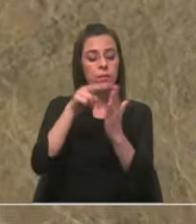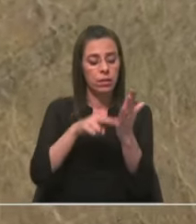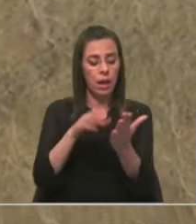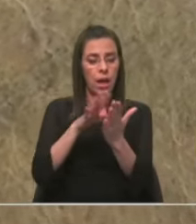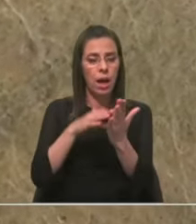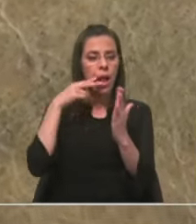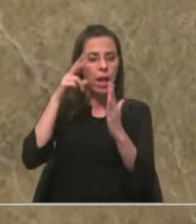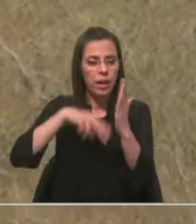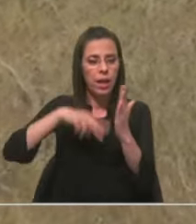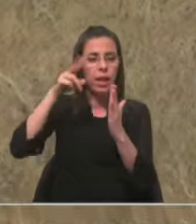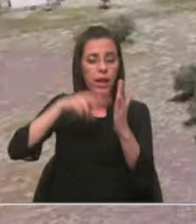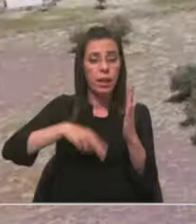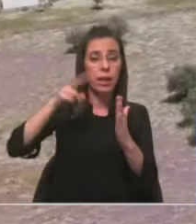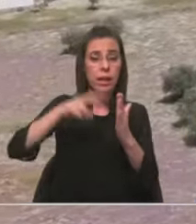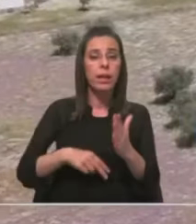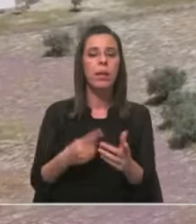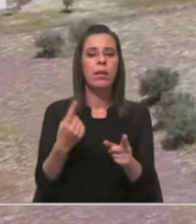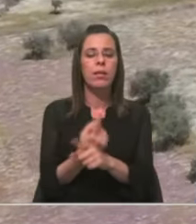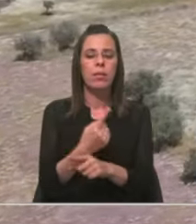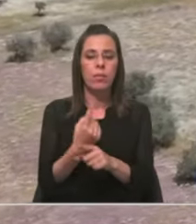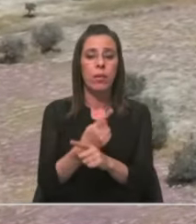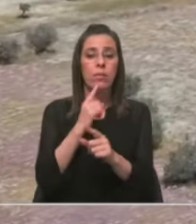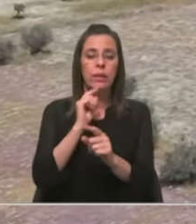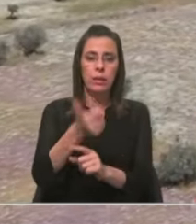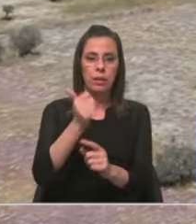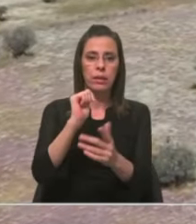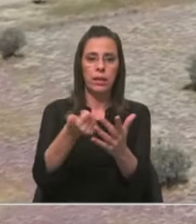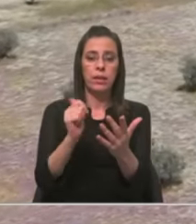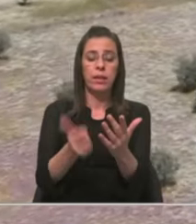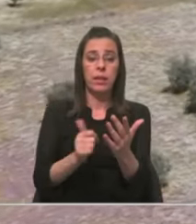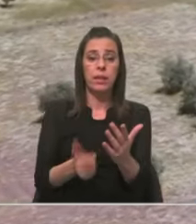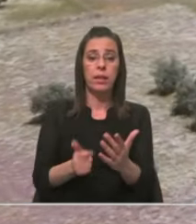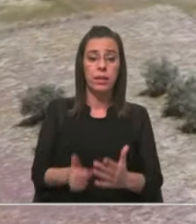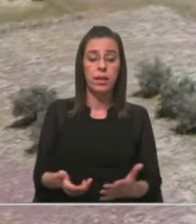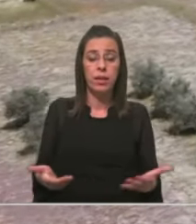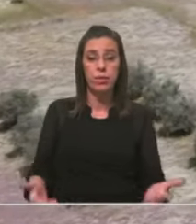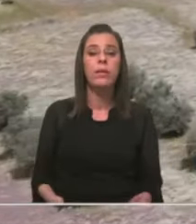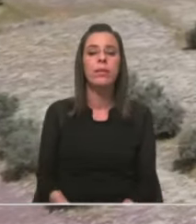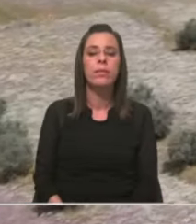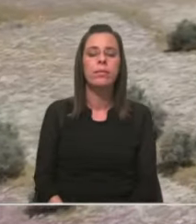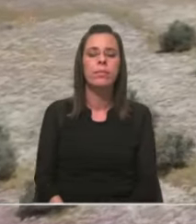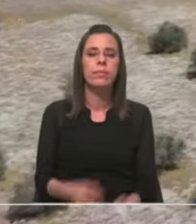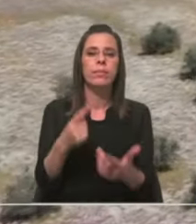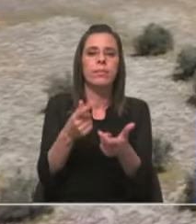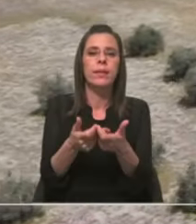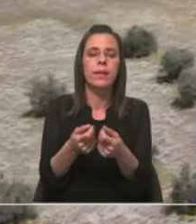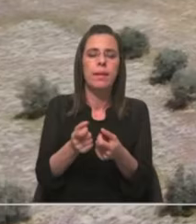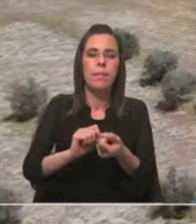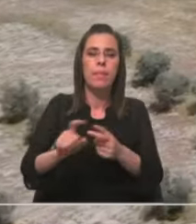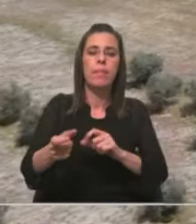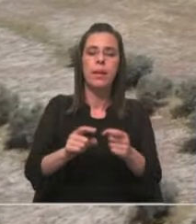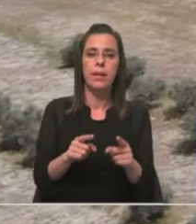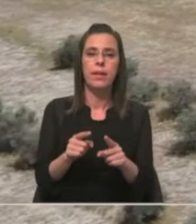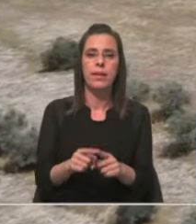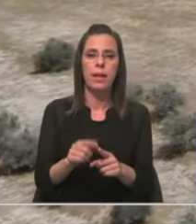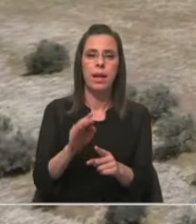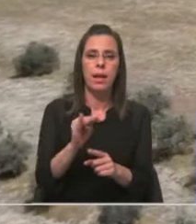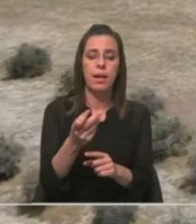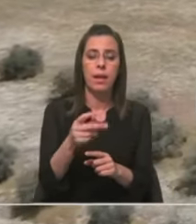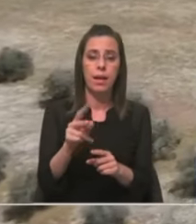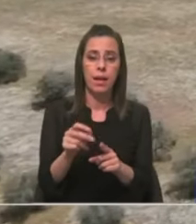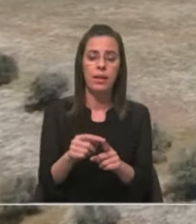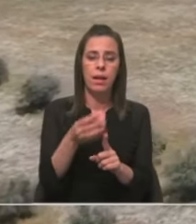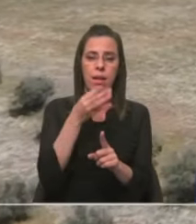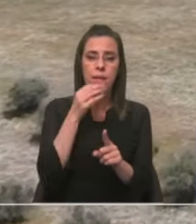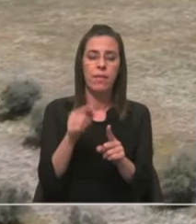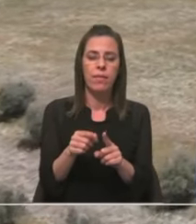reli e a mim muita coisa ali bateu certo porque há umas mensagens trocadas com a Sara em que se